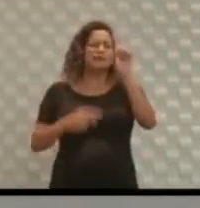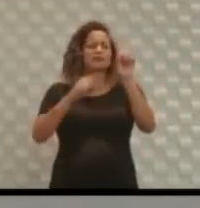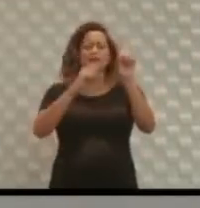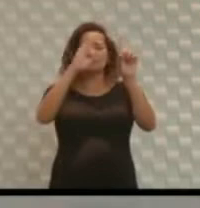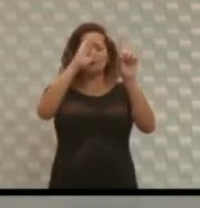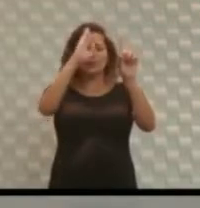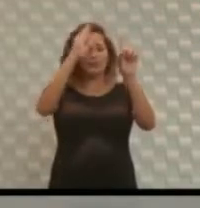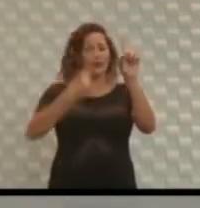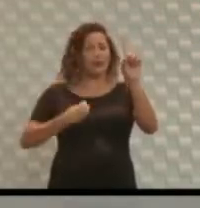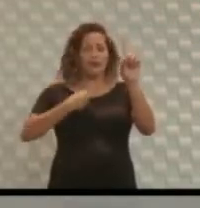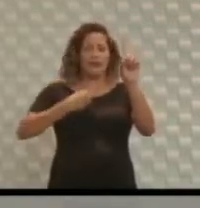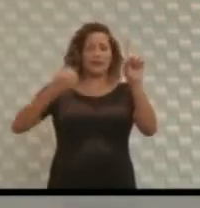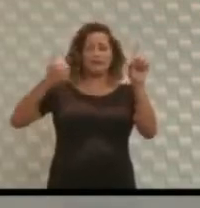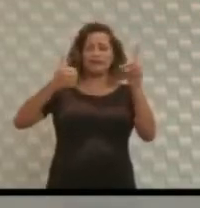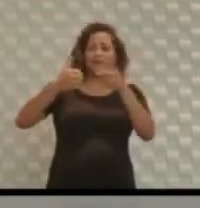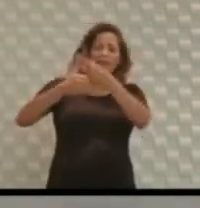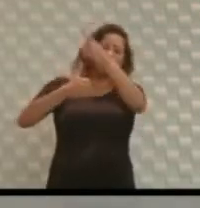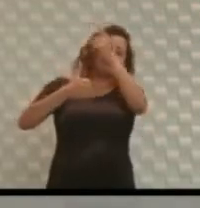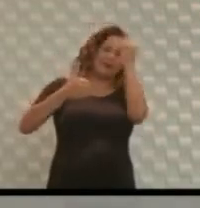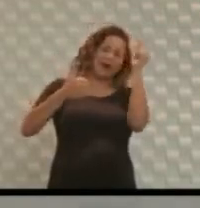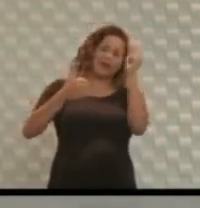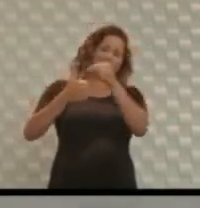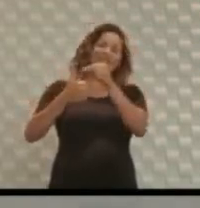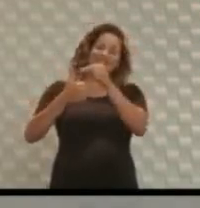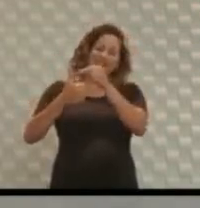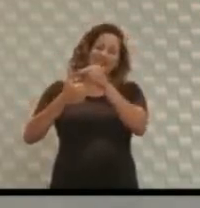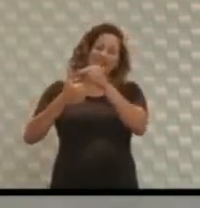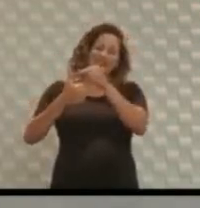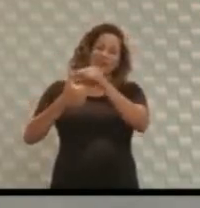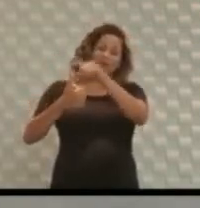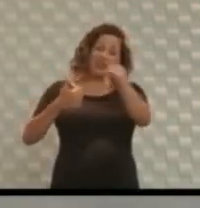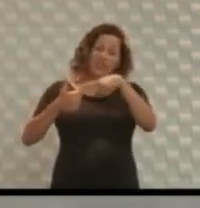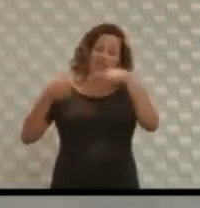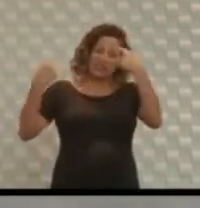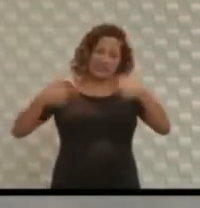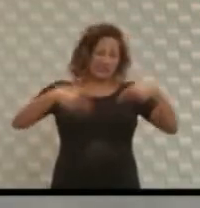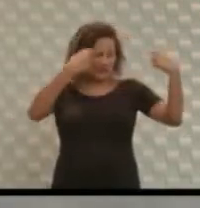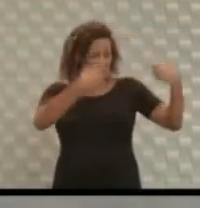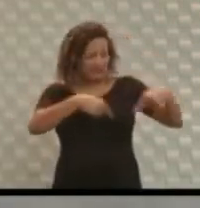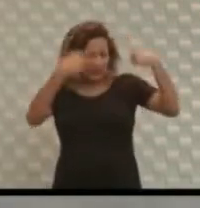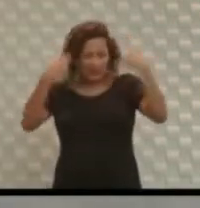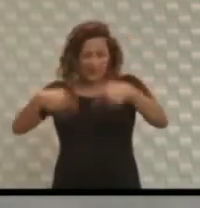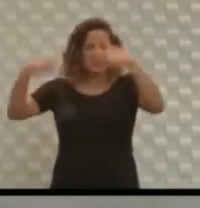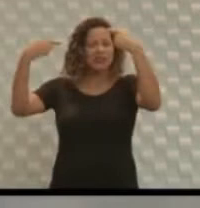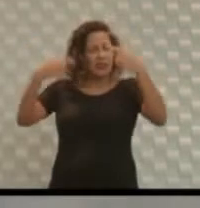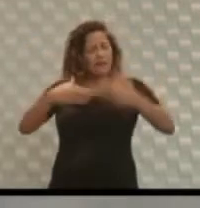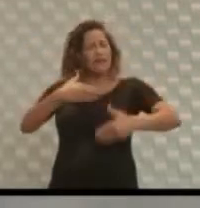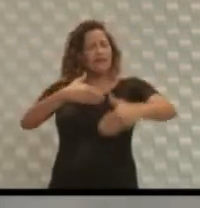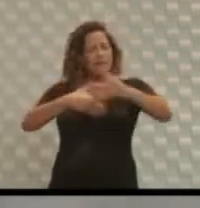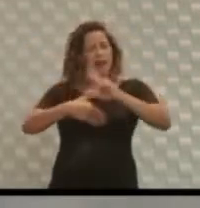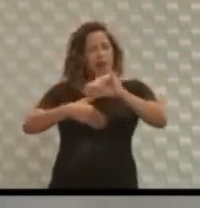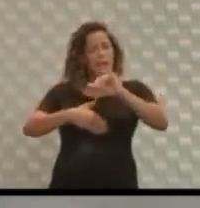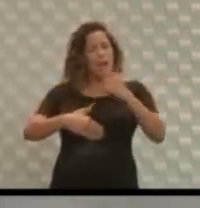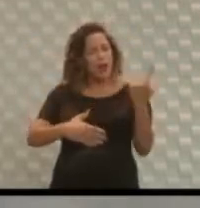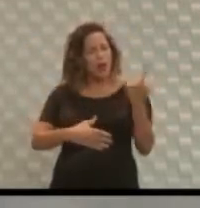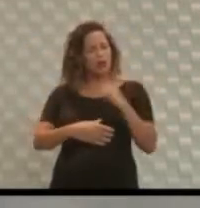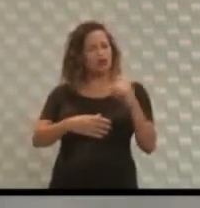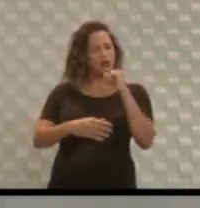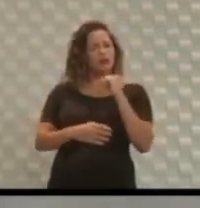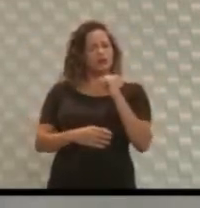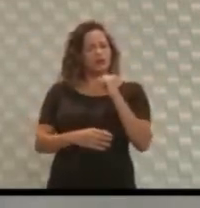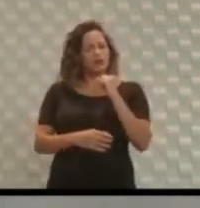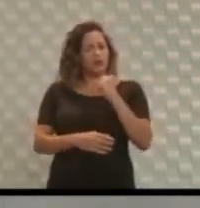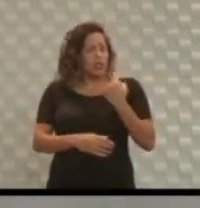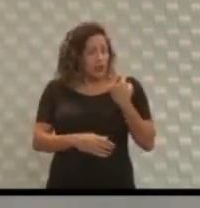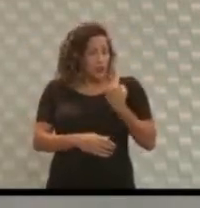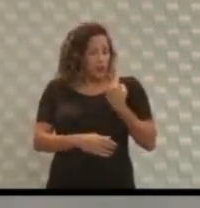você vença os desafios que você vai enfrentar na sua vida, tanto da sua vida individual como na sua vida